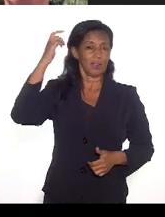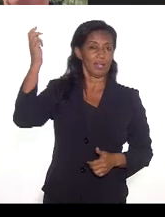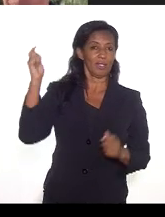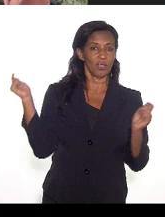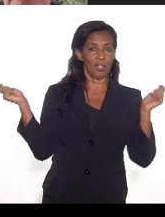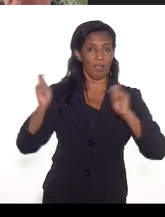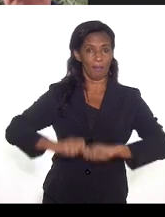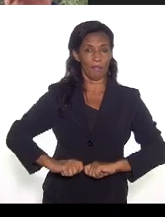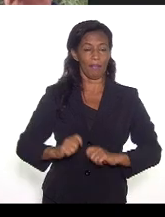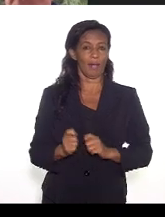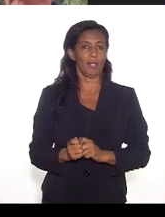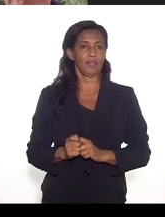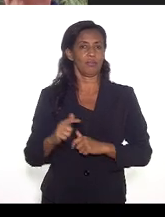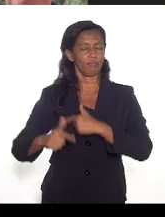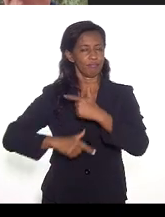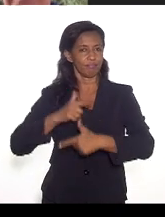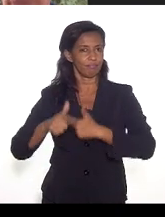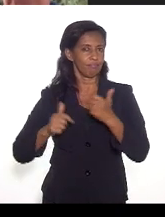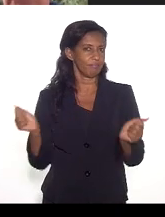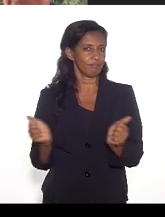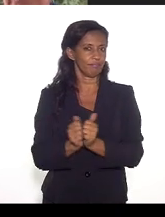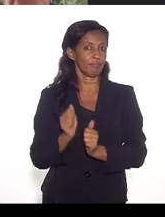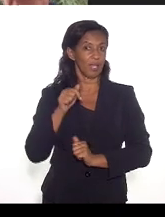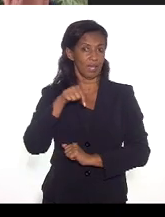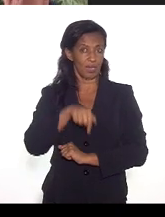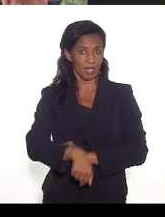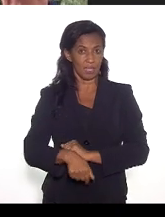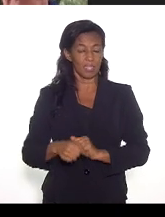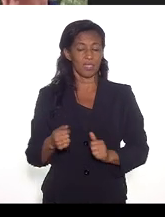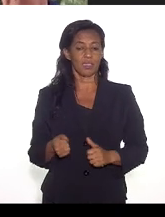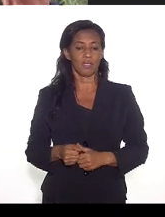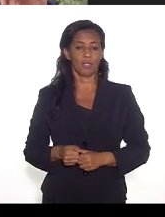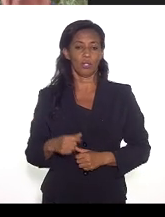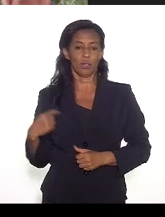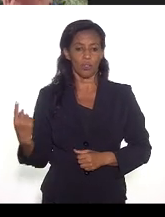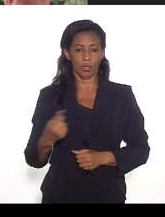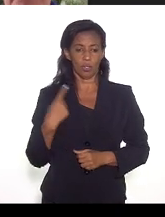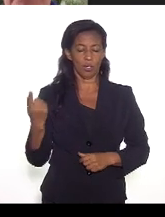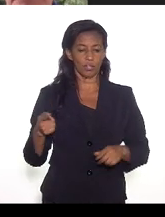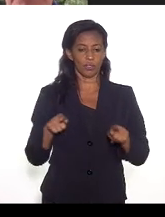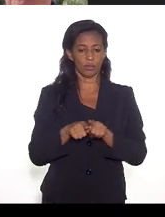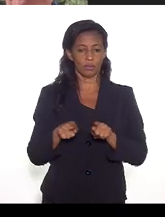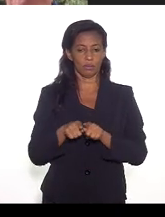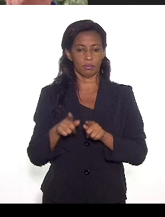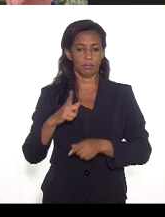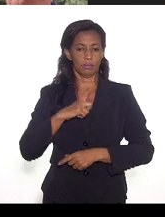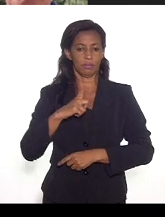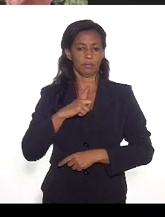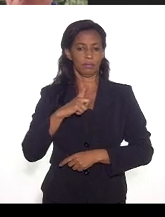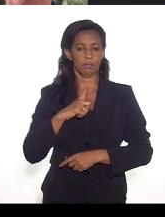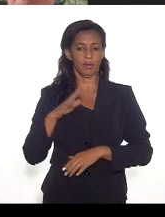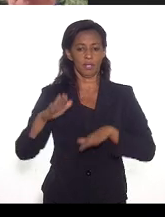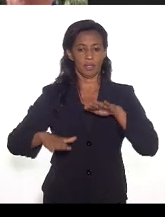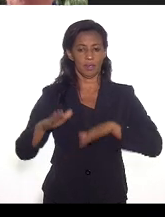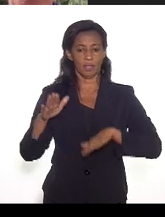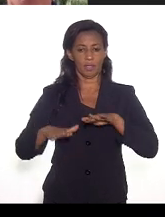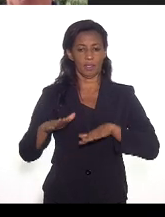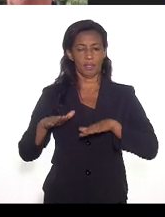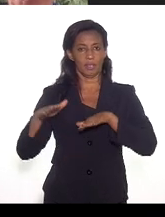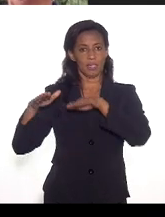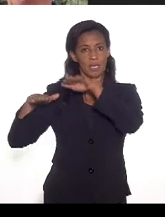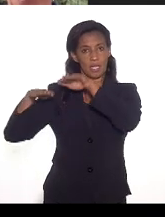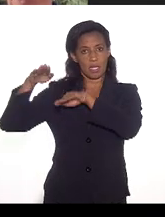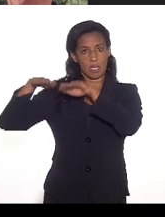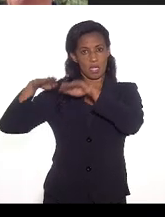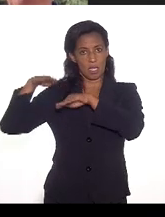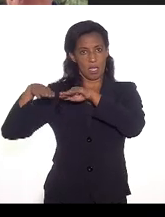de atuar conosco. Nesse caso, nós também temos que ter esse mesmo nível de equipe